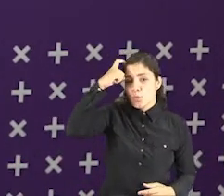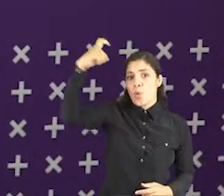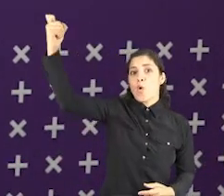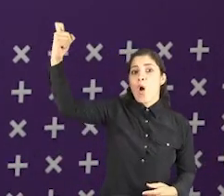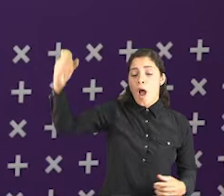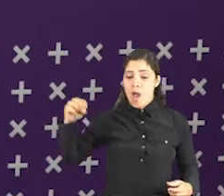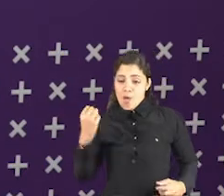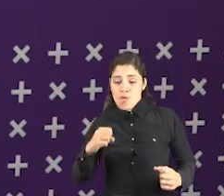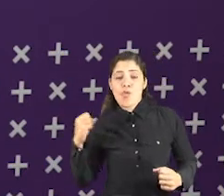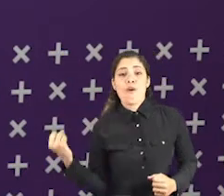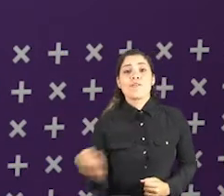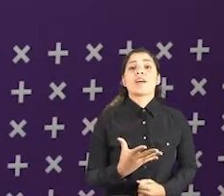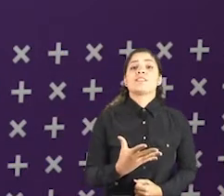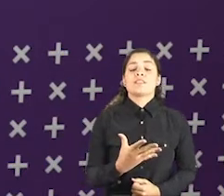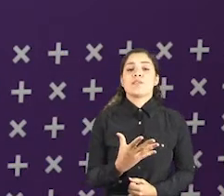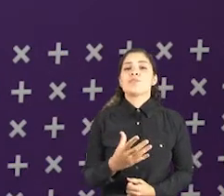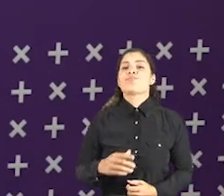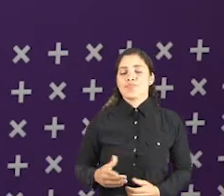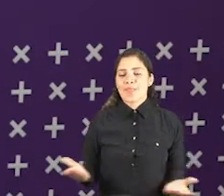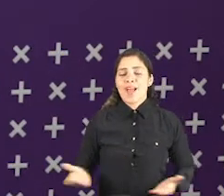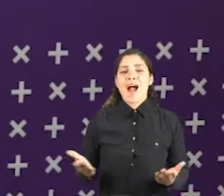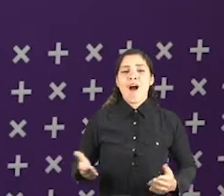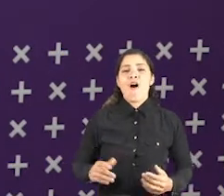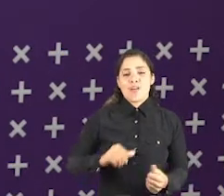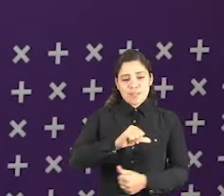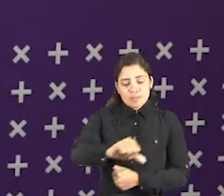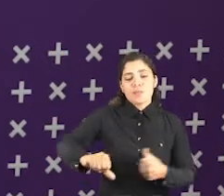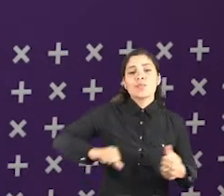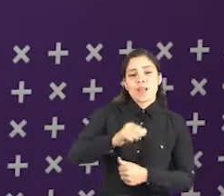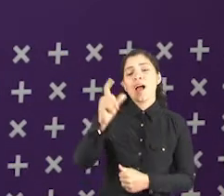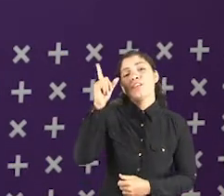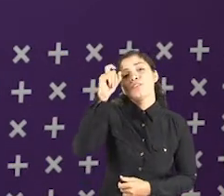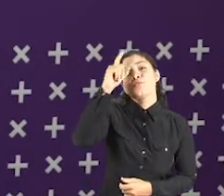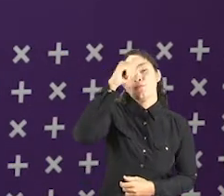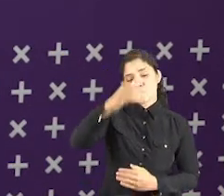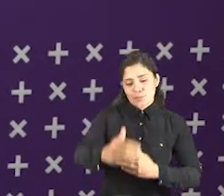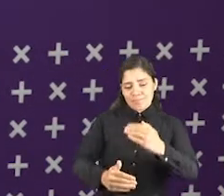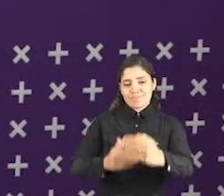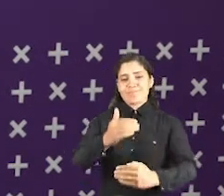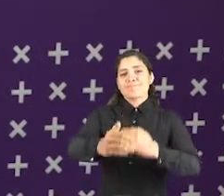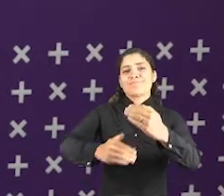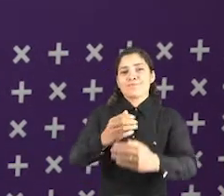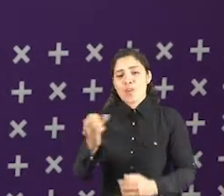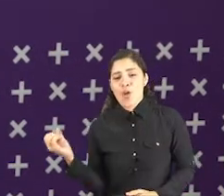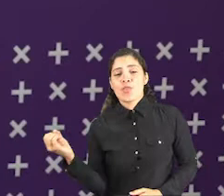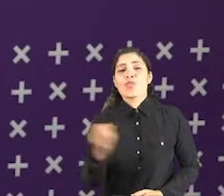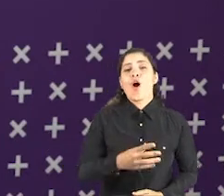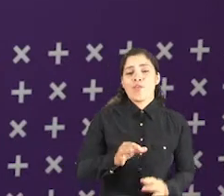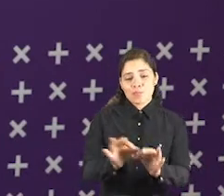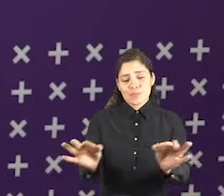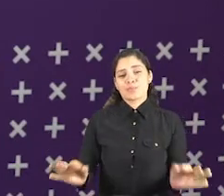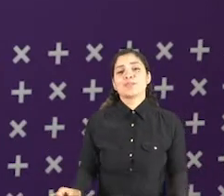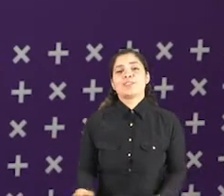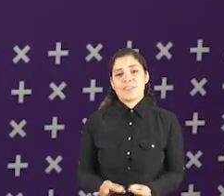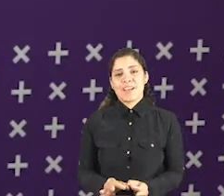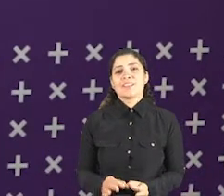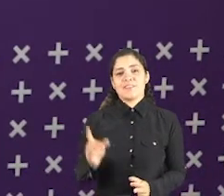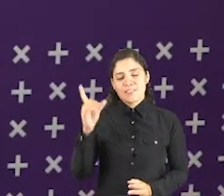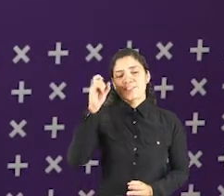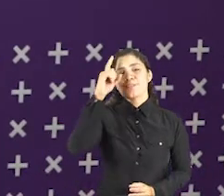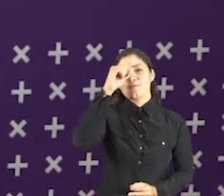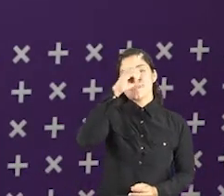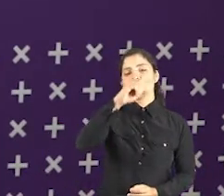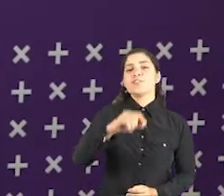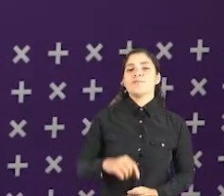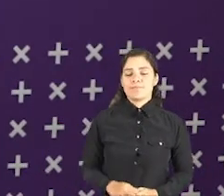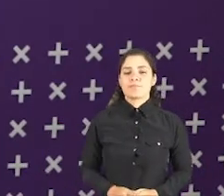inovação na cultura corporativa está tão arraigada Eles não conseguem avançar em novos processos novos serviços não tem